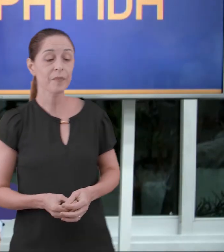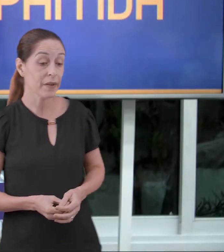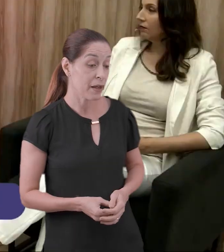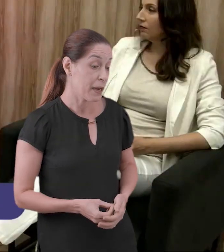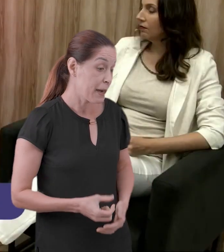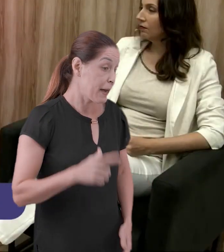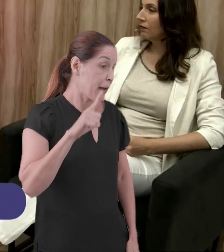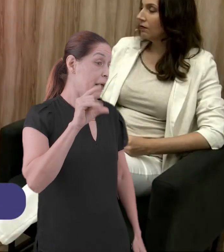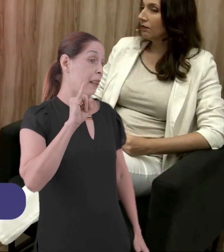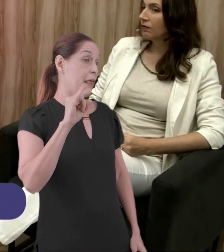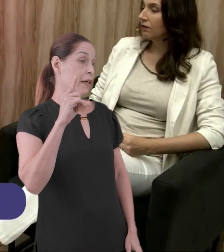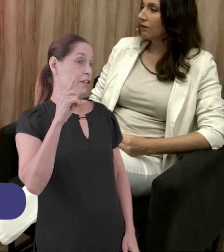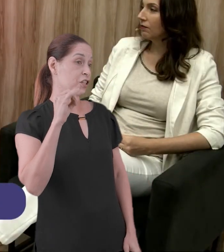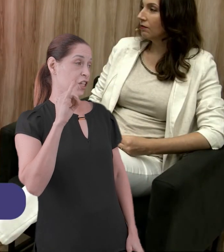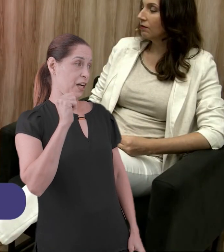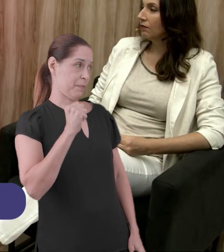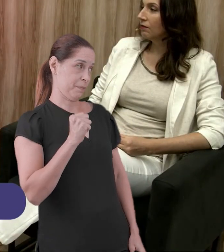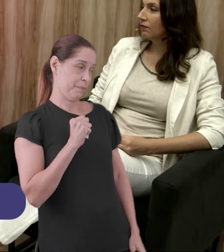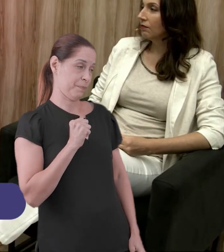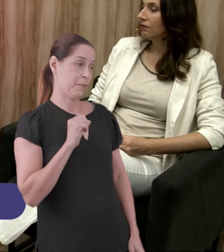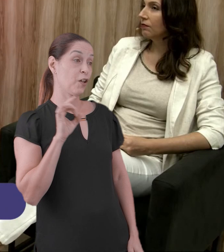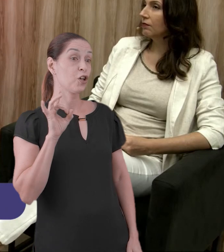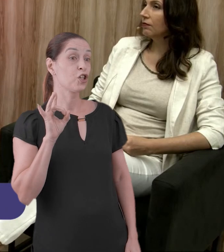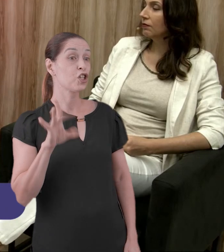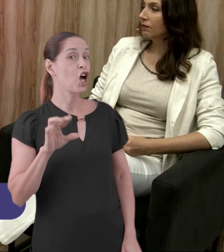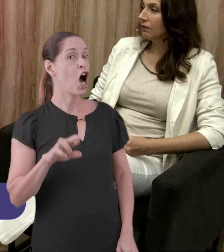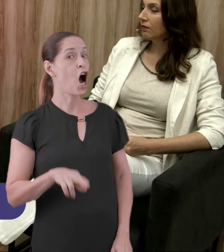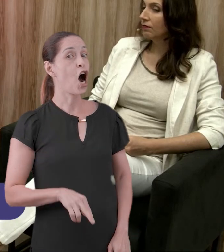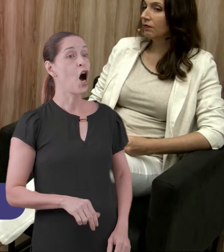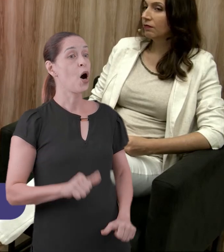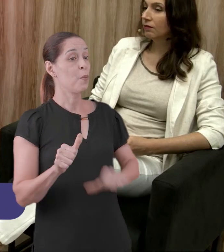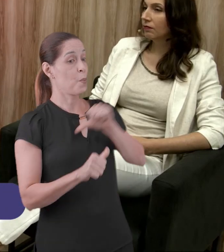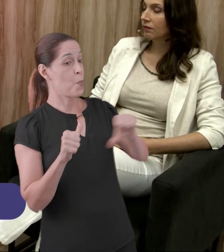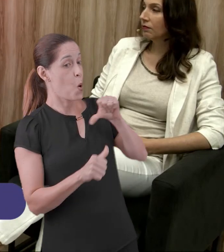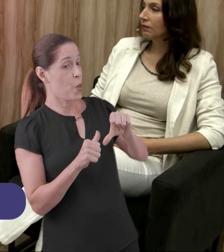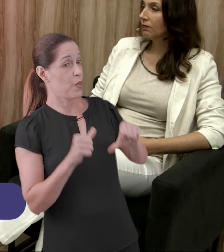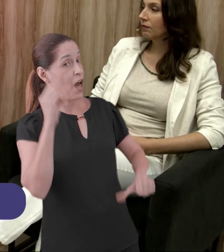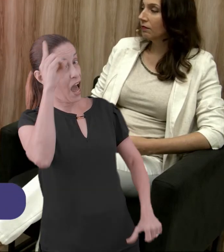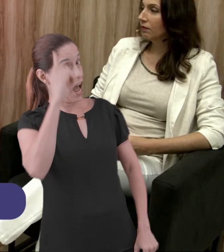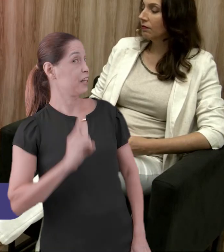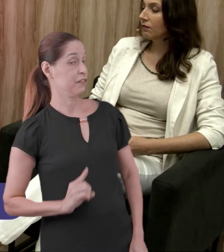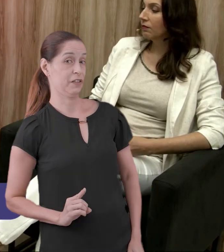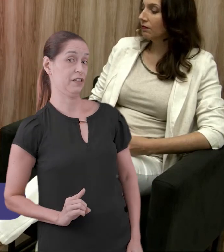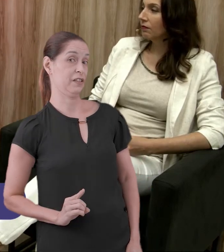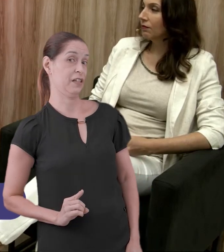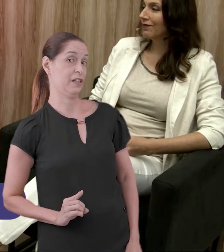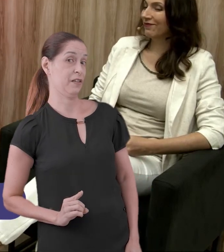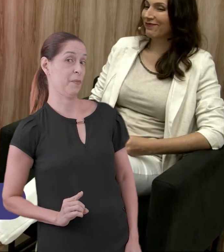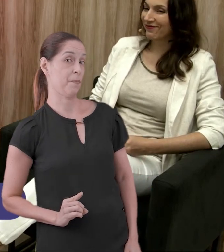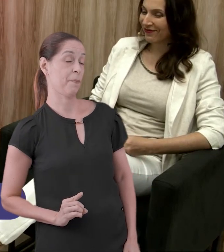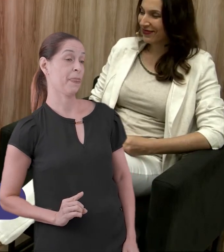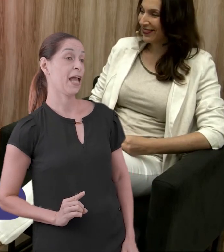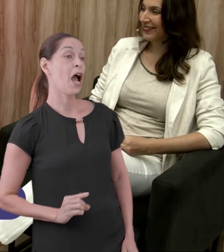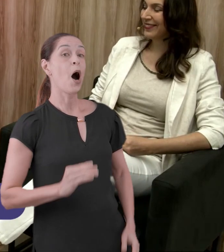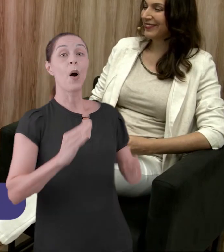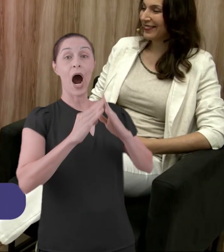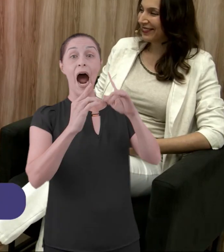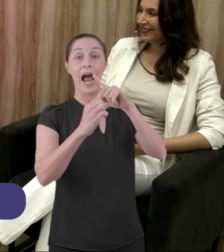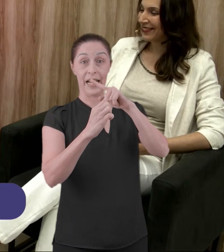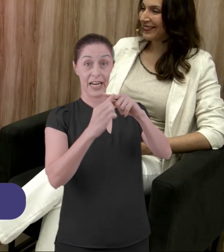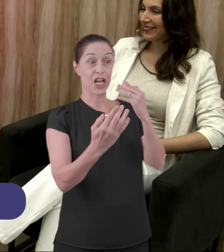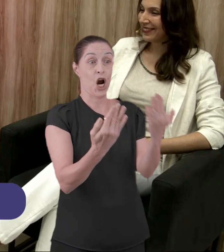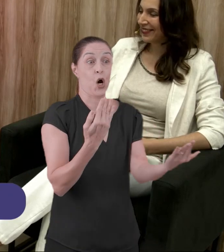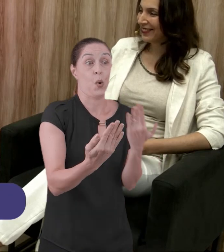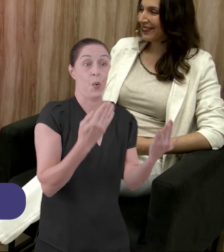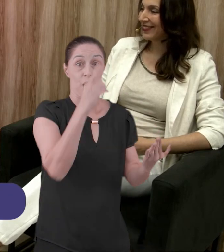Lídia, só muda a deficiência, porque a igreja, eu digo sempre, é um manicômio espiritual, né?